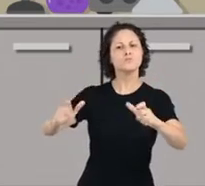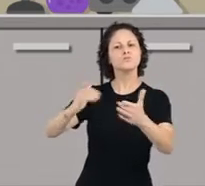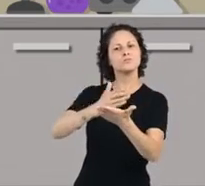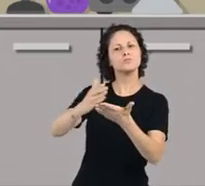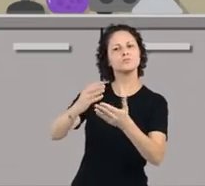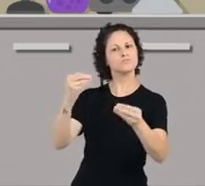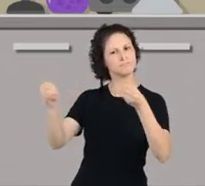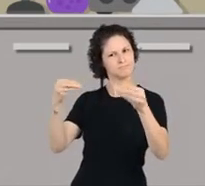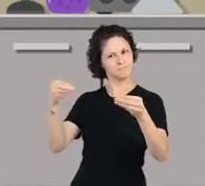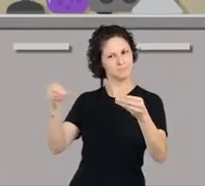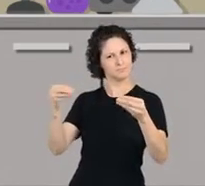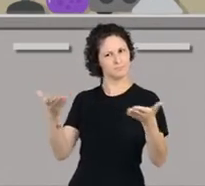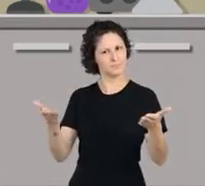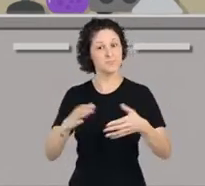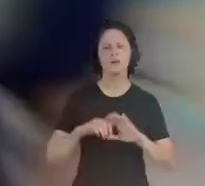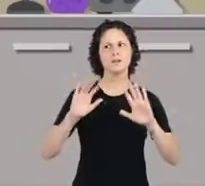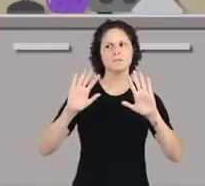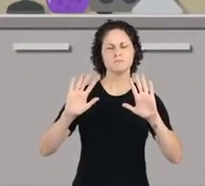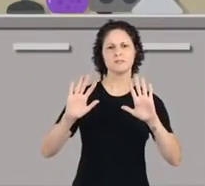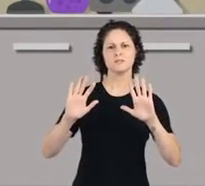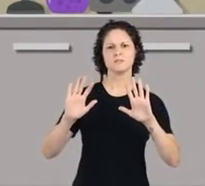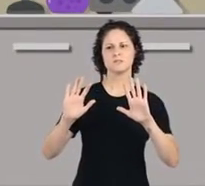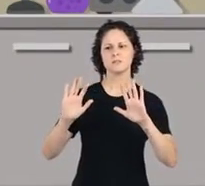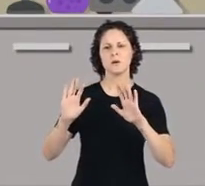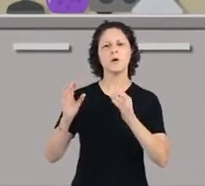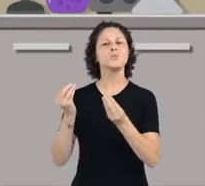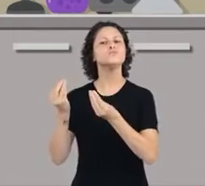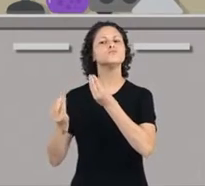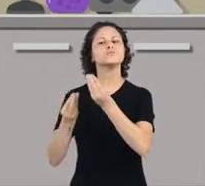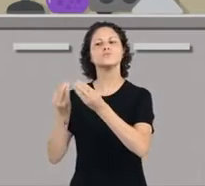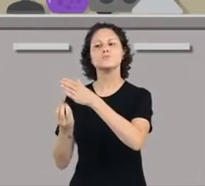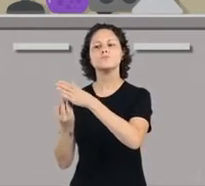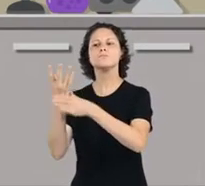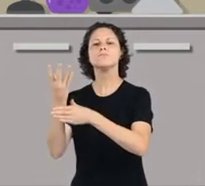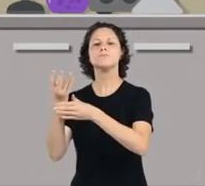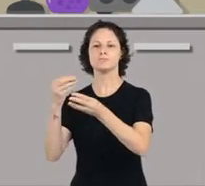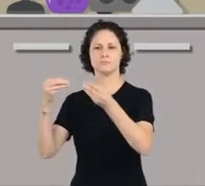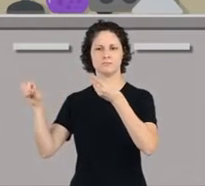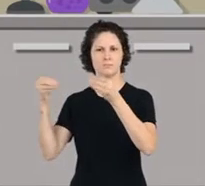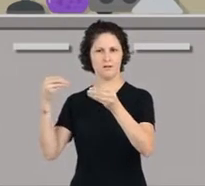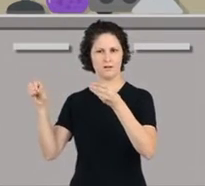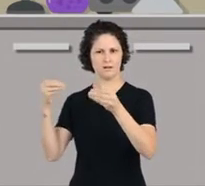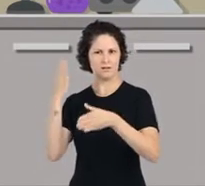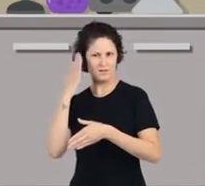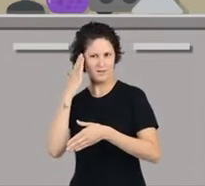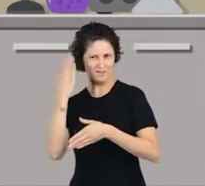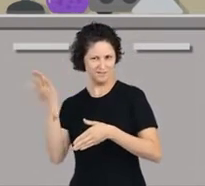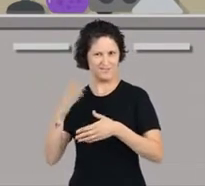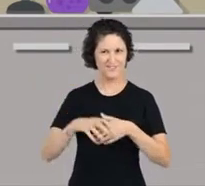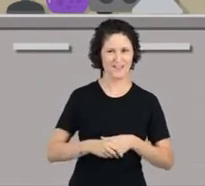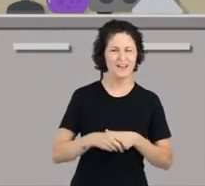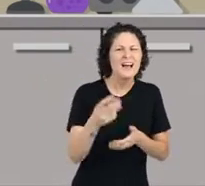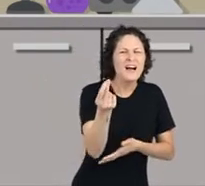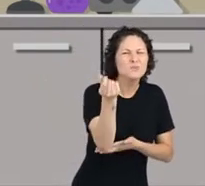tanto plástico? Vamos descobrir? Mas para isso, precisamos voltar um pouquinho no tempo. Pouquinho?